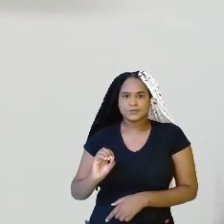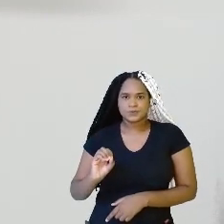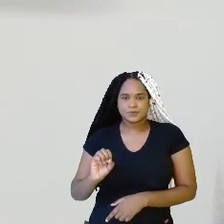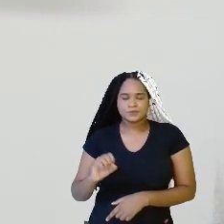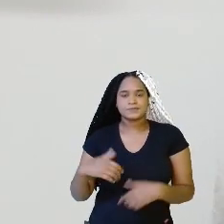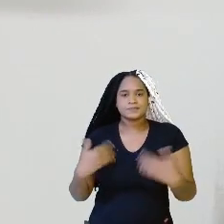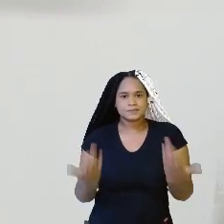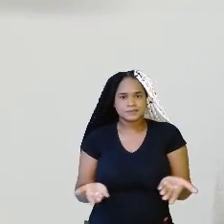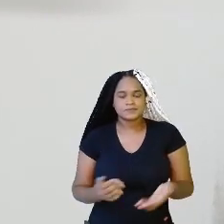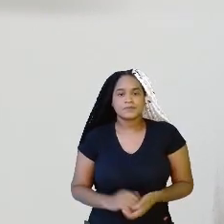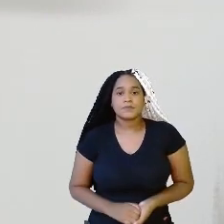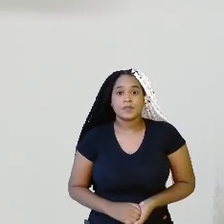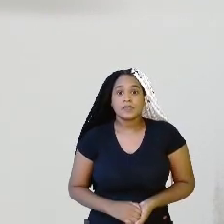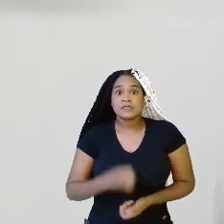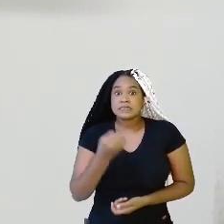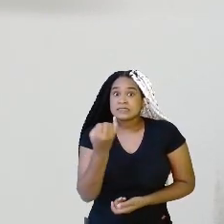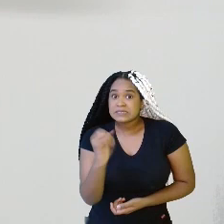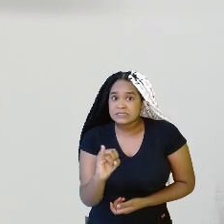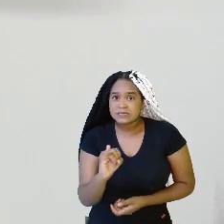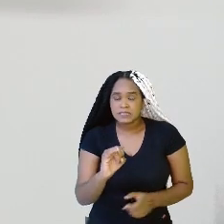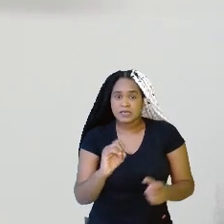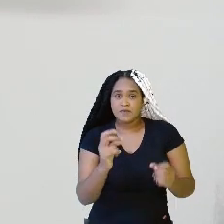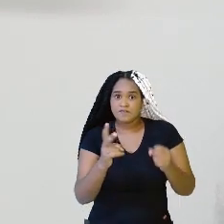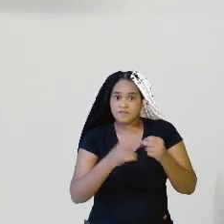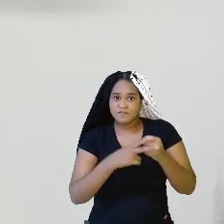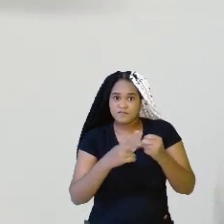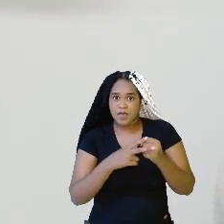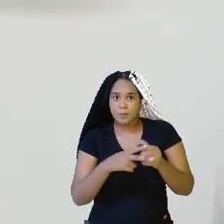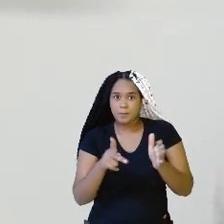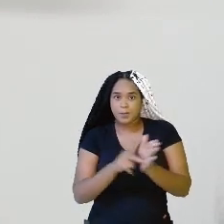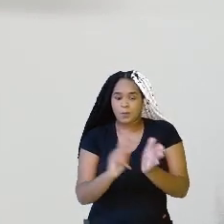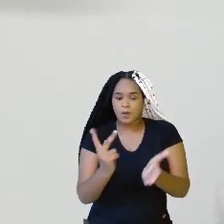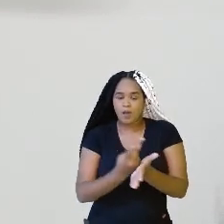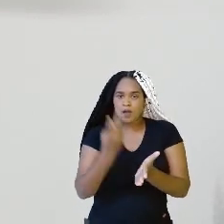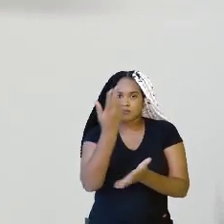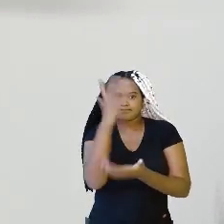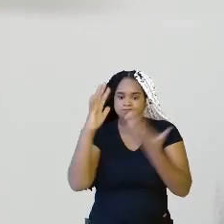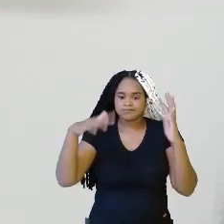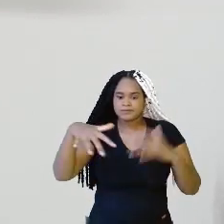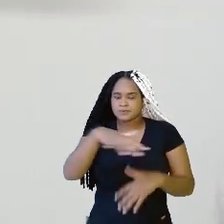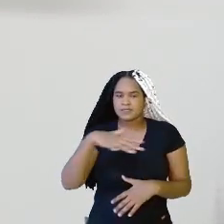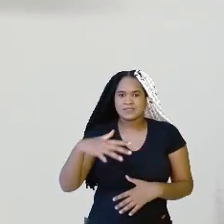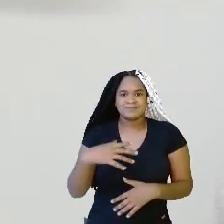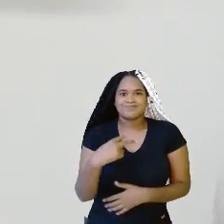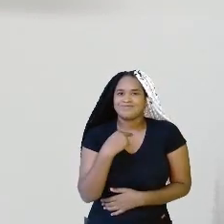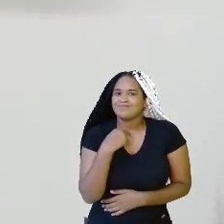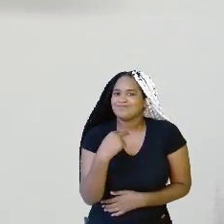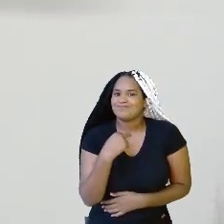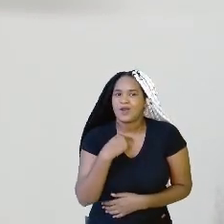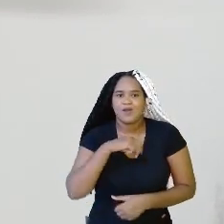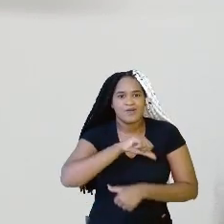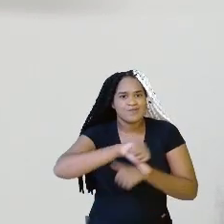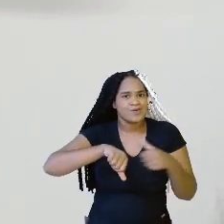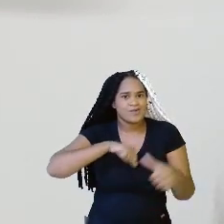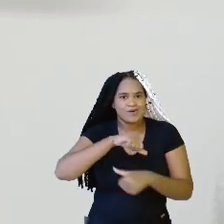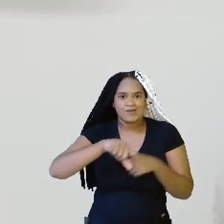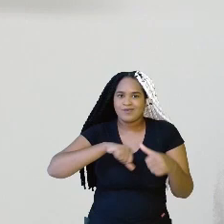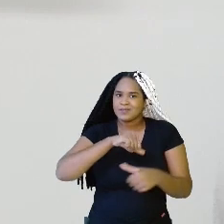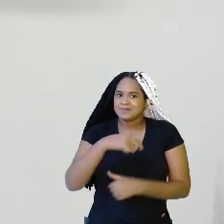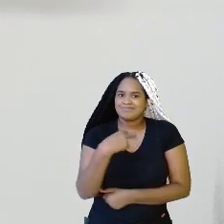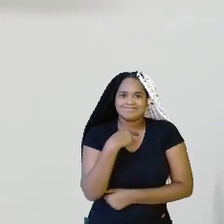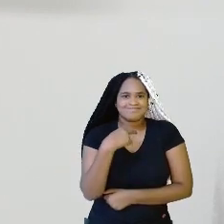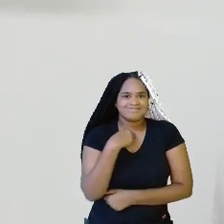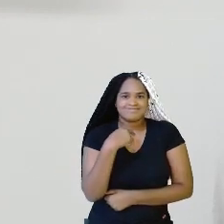o verbo, quando é fenômeno da natureza, não dá para conjugar. Eu não vou dizer eu chovo, eu relampejo, não